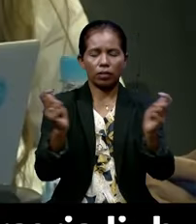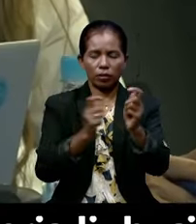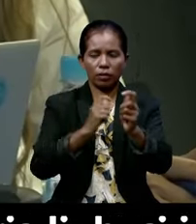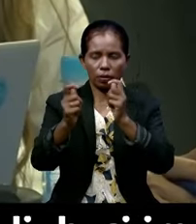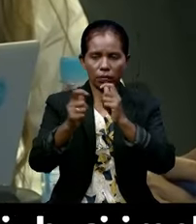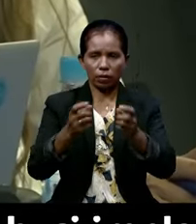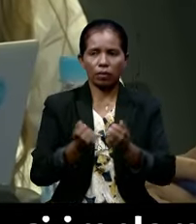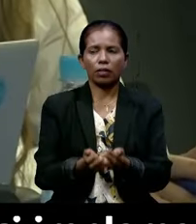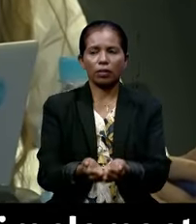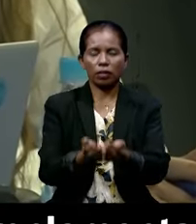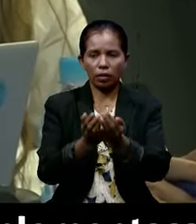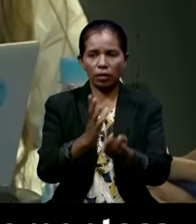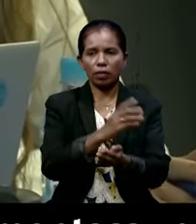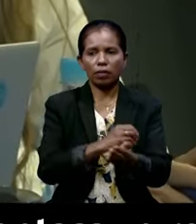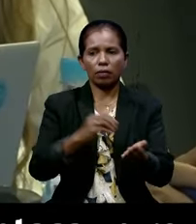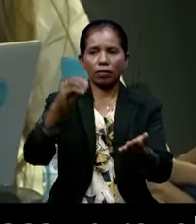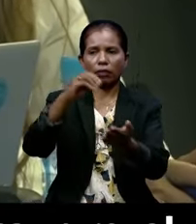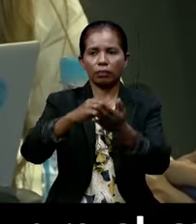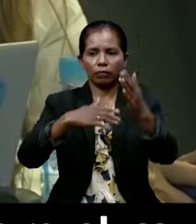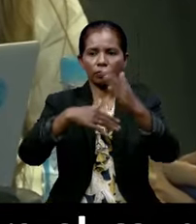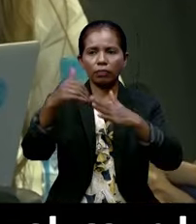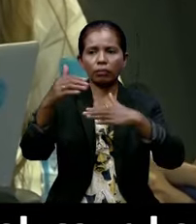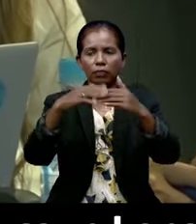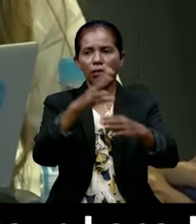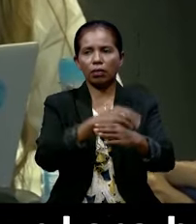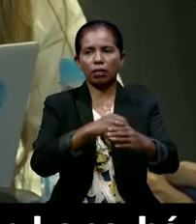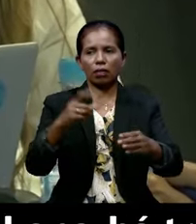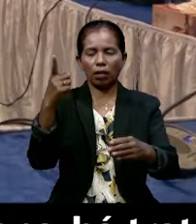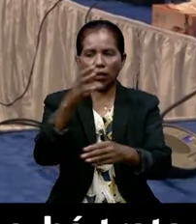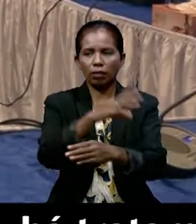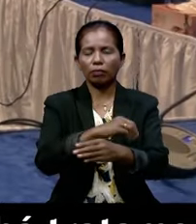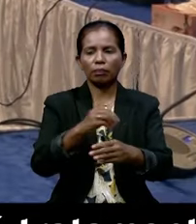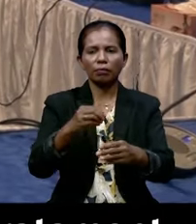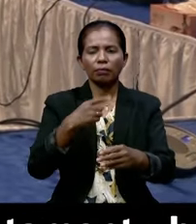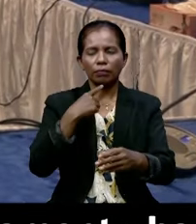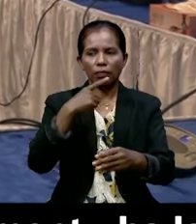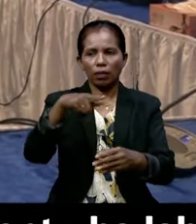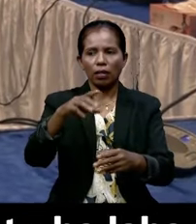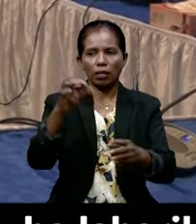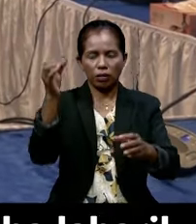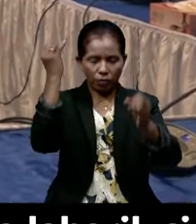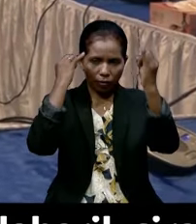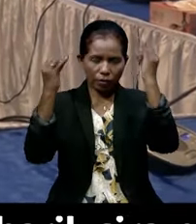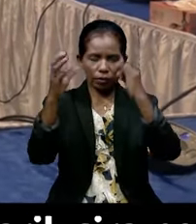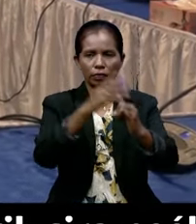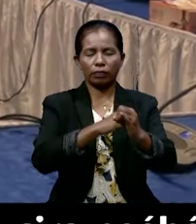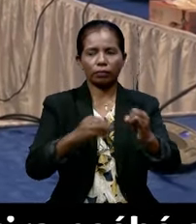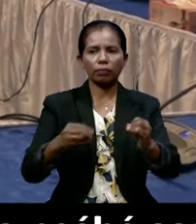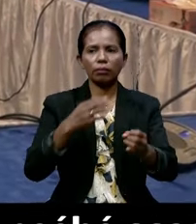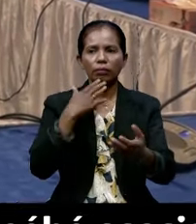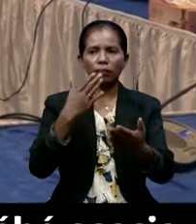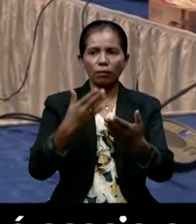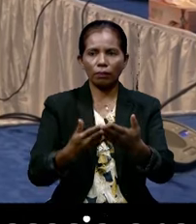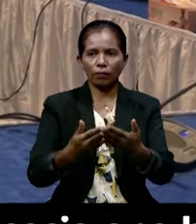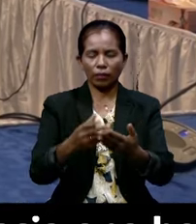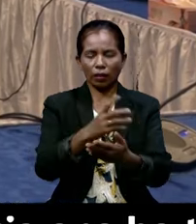marítimo, instalação portuária, infraestrutura marítima, no logística, turismo, ensino formação no investigação científica,